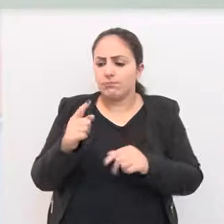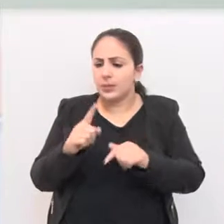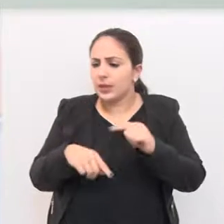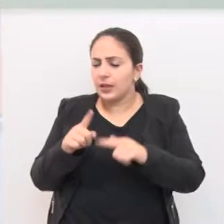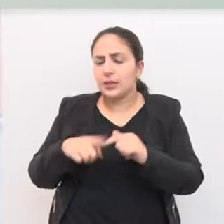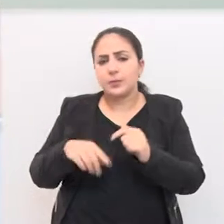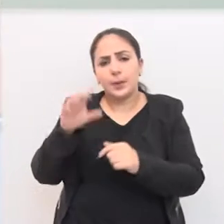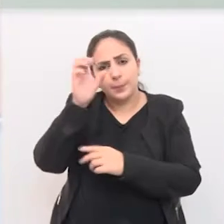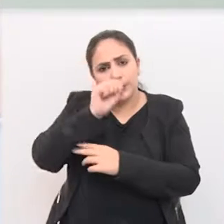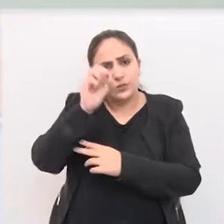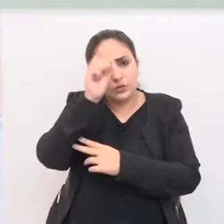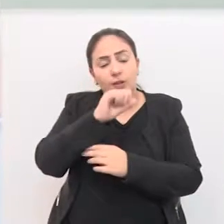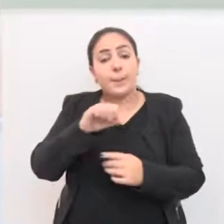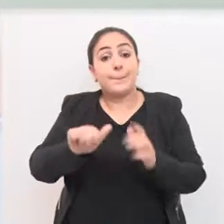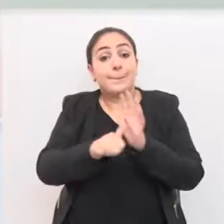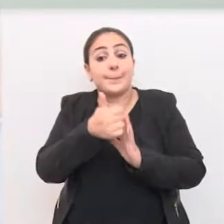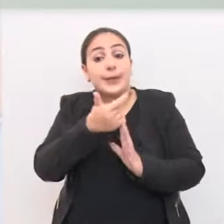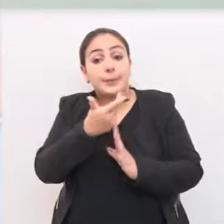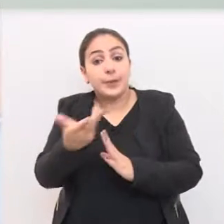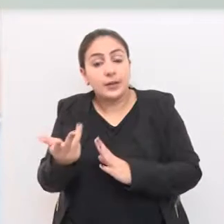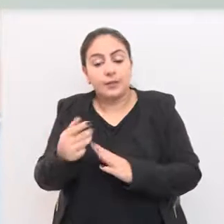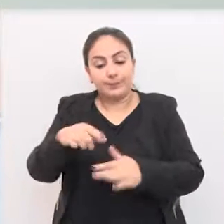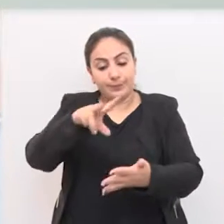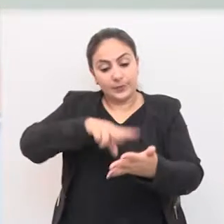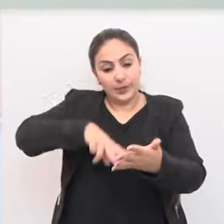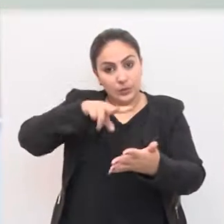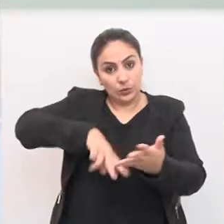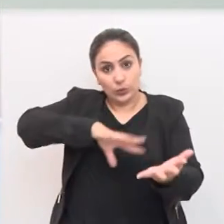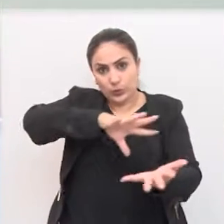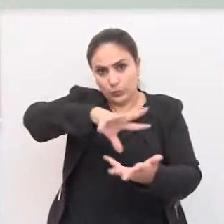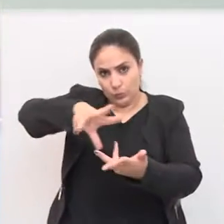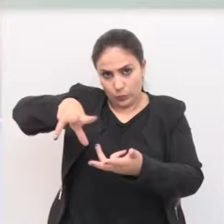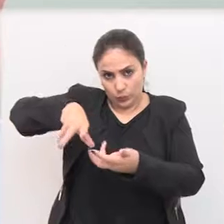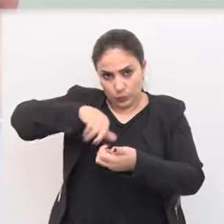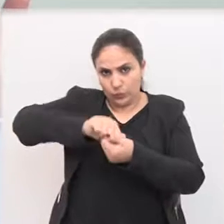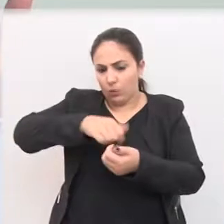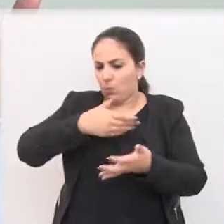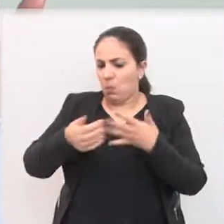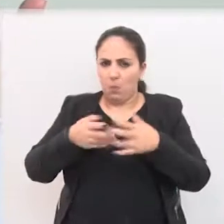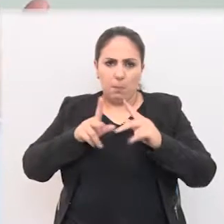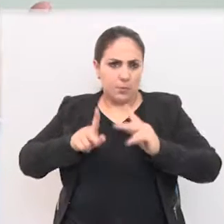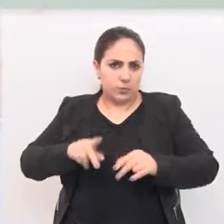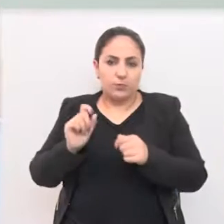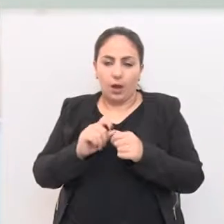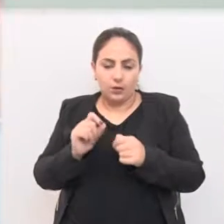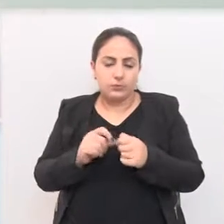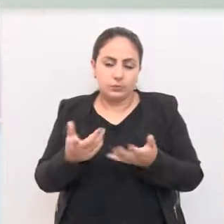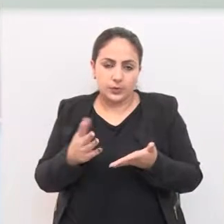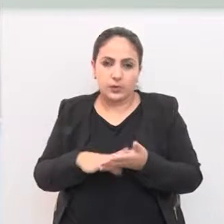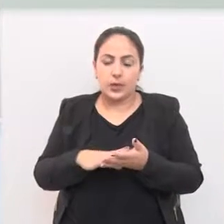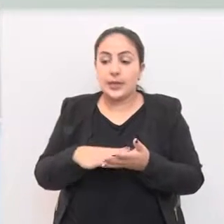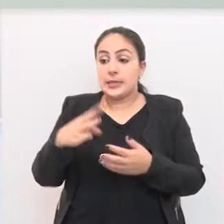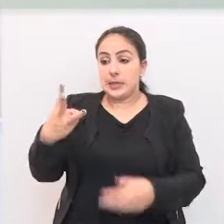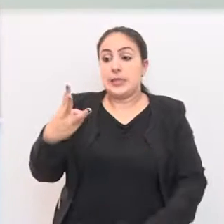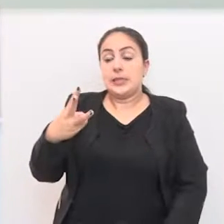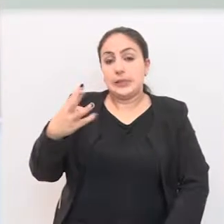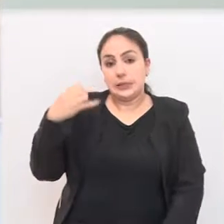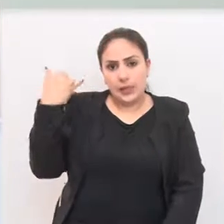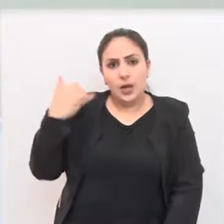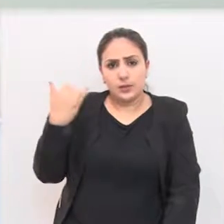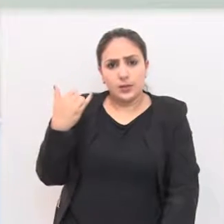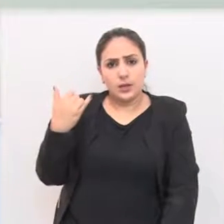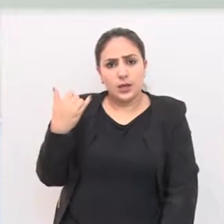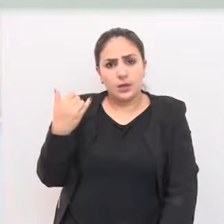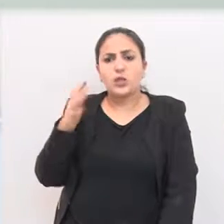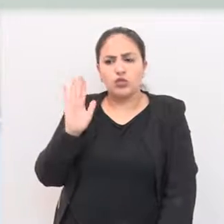esta aprendizagem, as primeiras ferramentas, são a leitura de mundo, que qualquer um faz. Lógico. Uma criança de 3